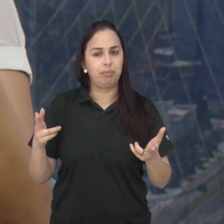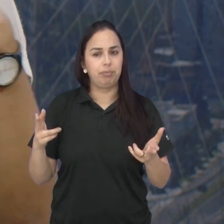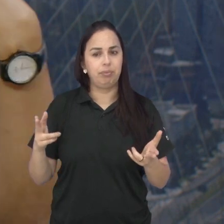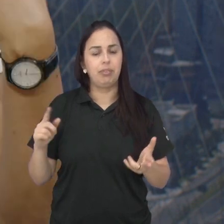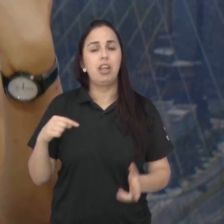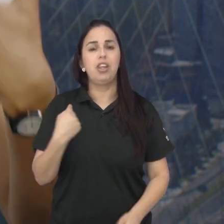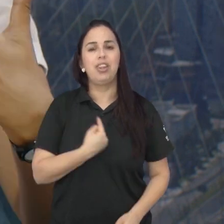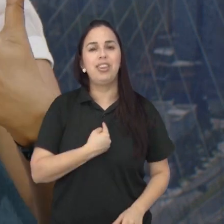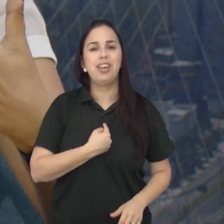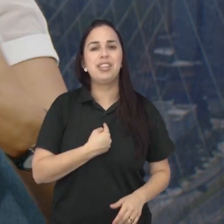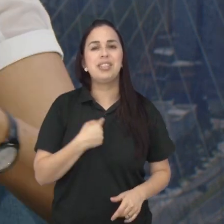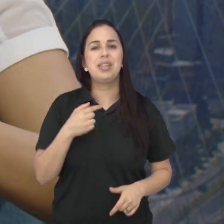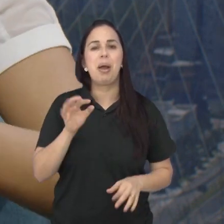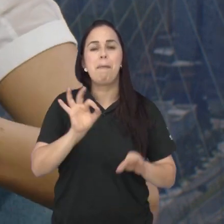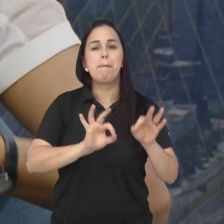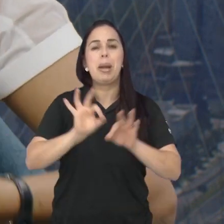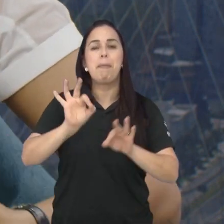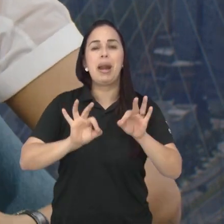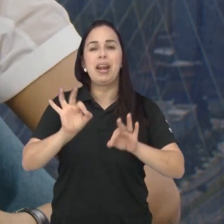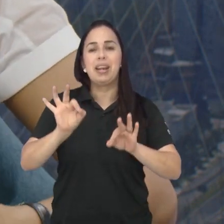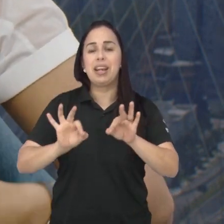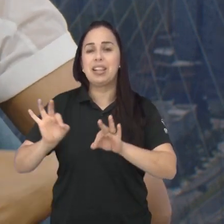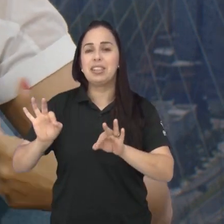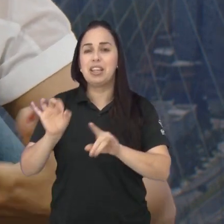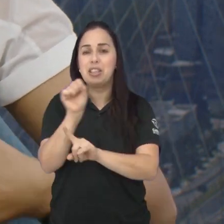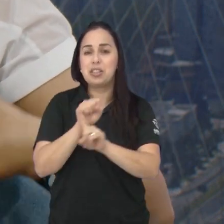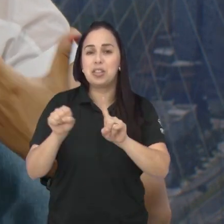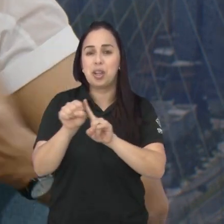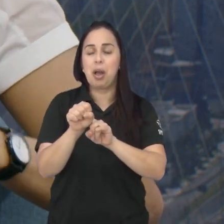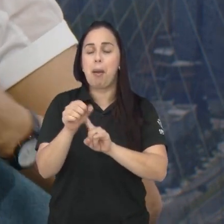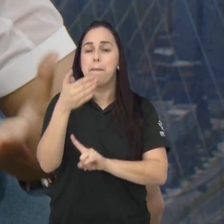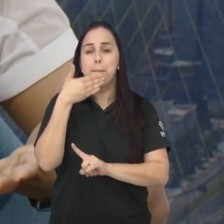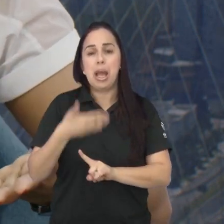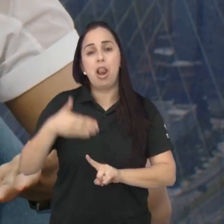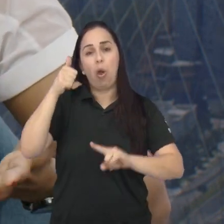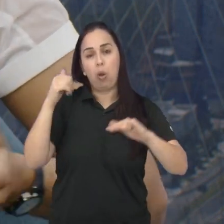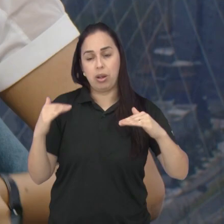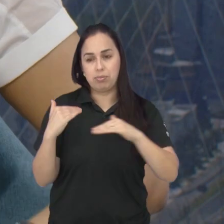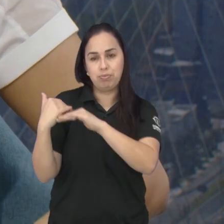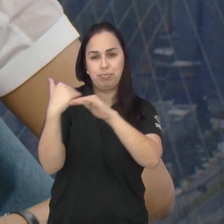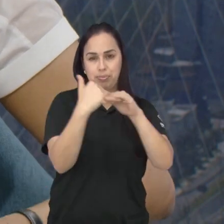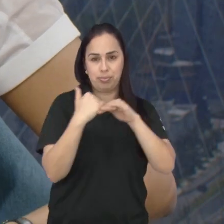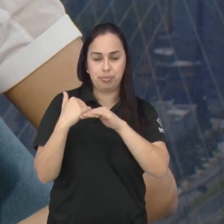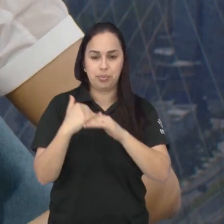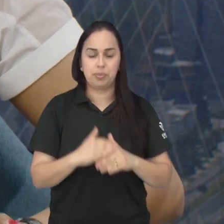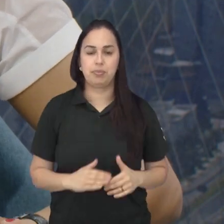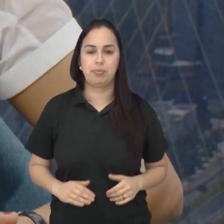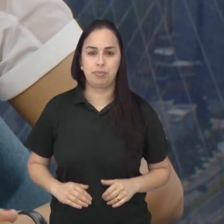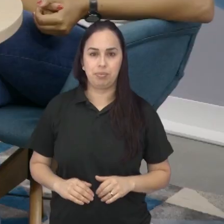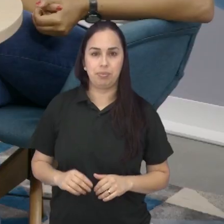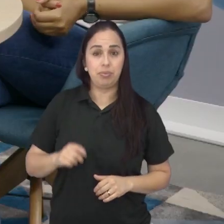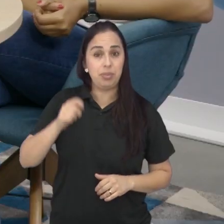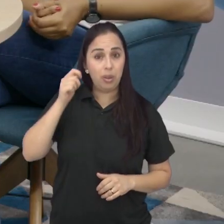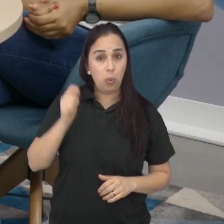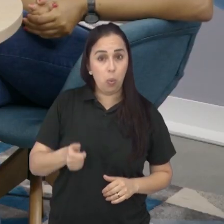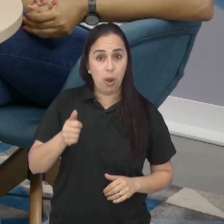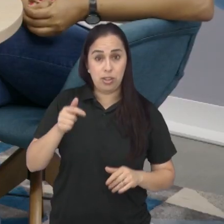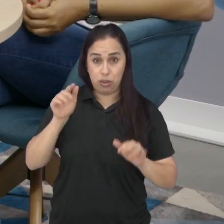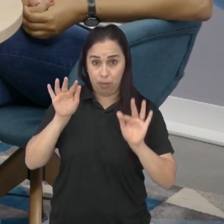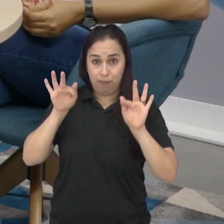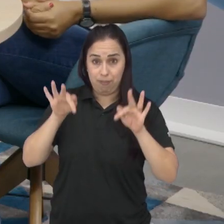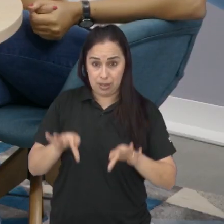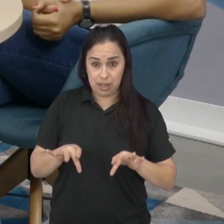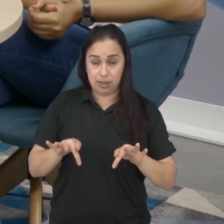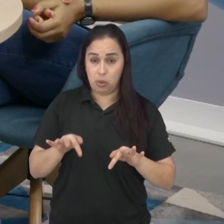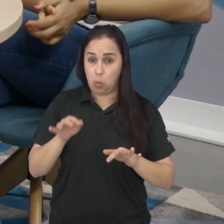vai estar preparado para uma sociedade mais livre, igualitária entre pessoas, né? Sim. A gente está chegando já